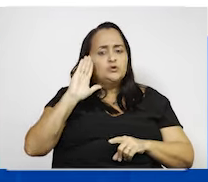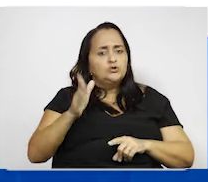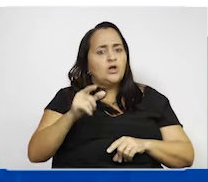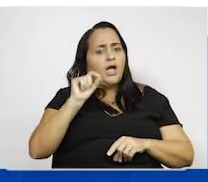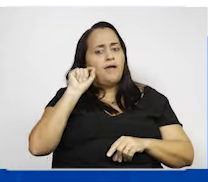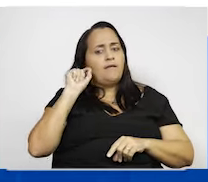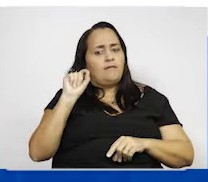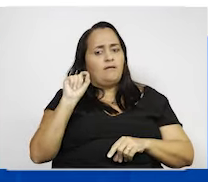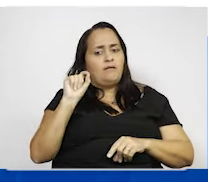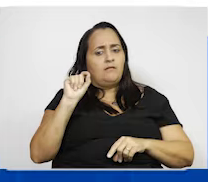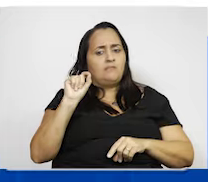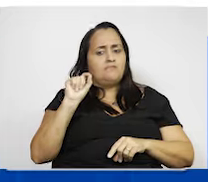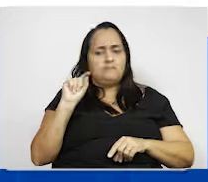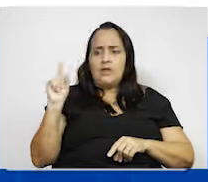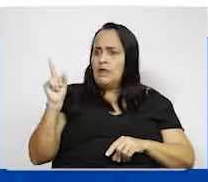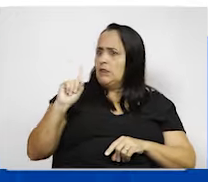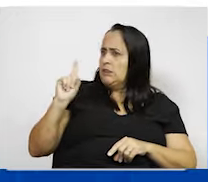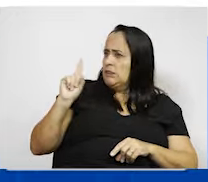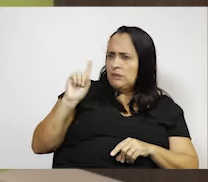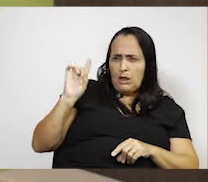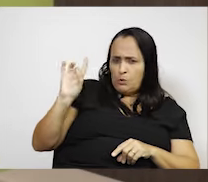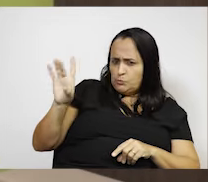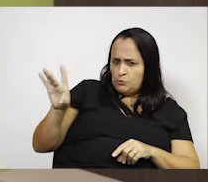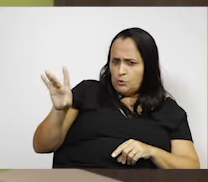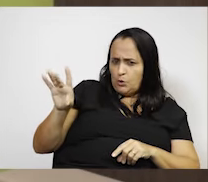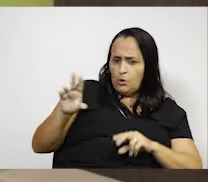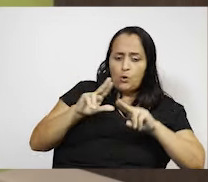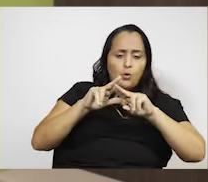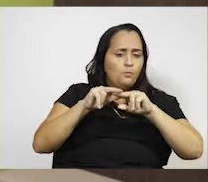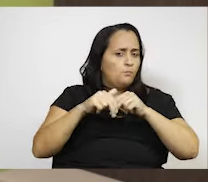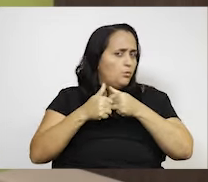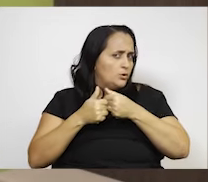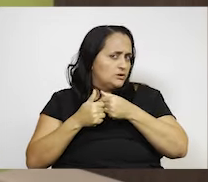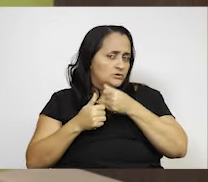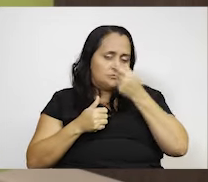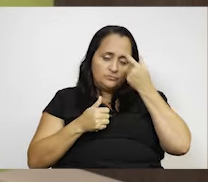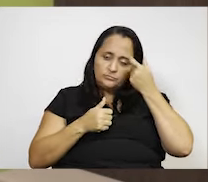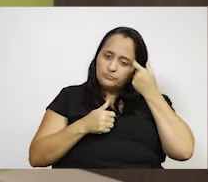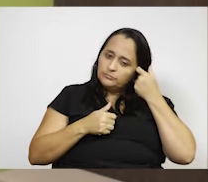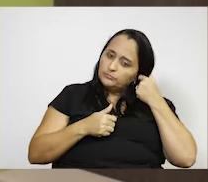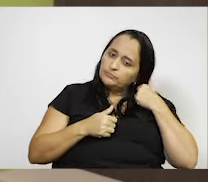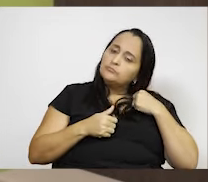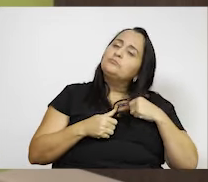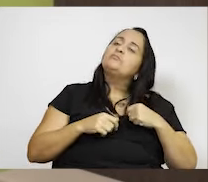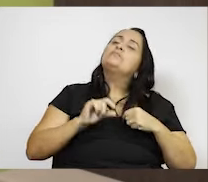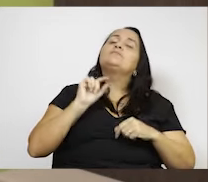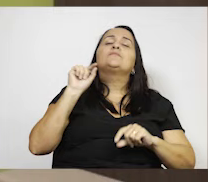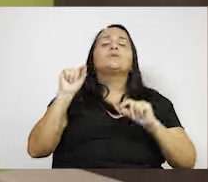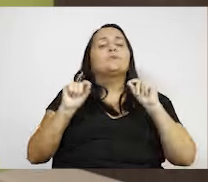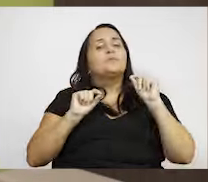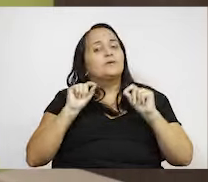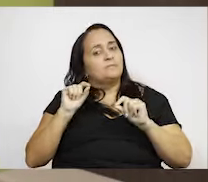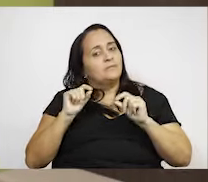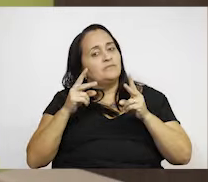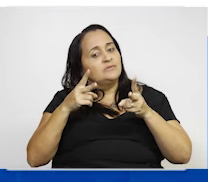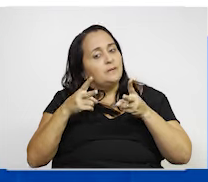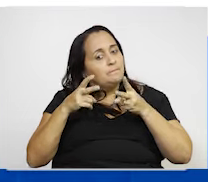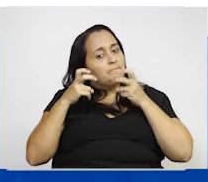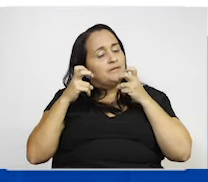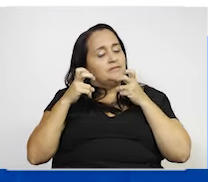logo, por isso. Essa eu vou dar um spoilerzinho para vocês perceberem as diferenças,